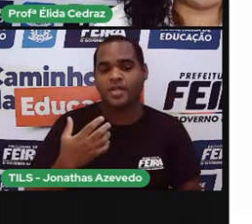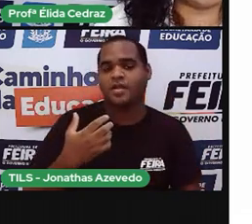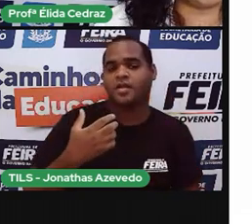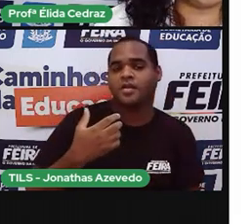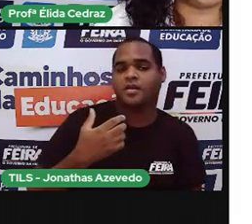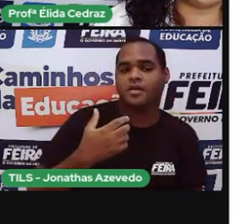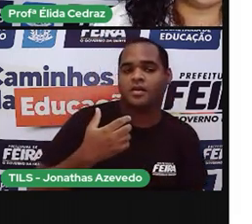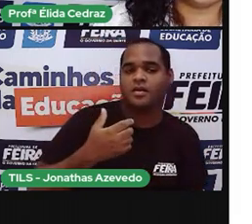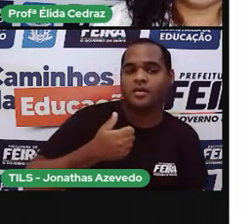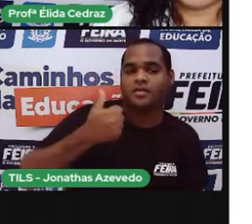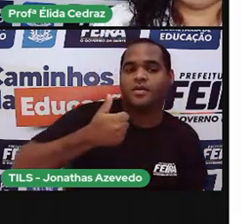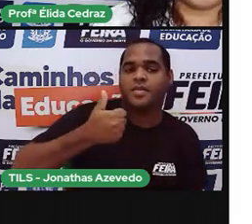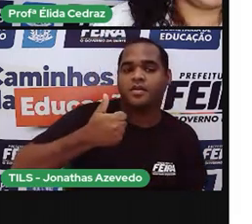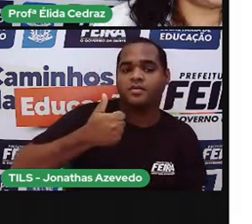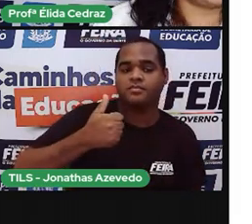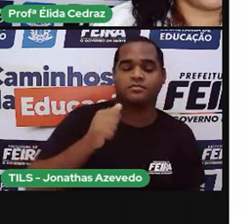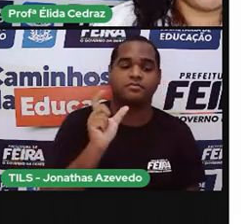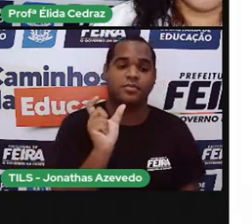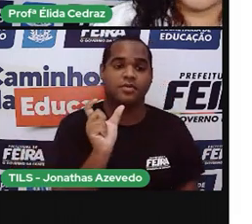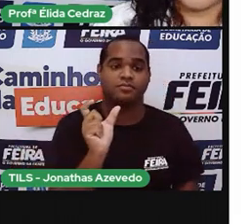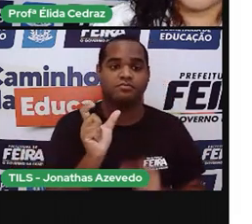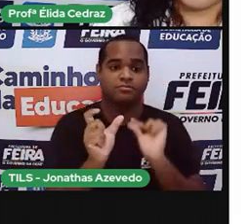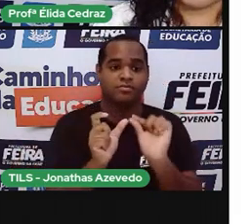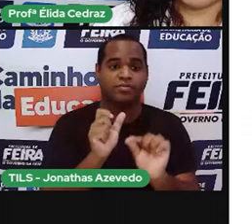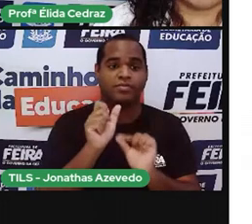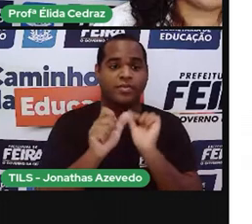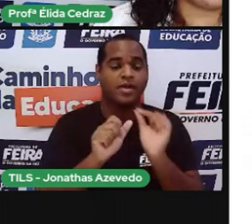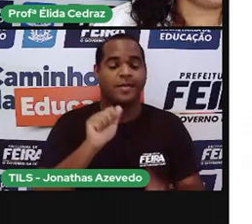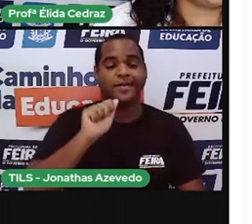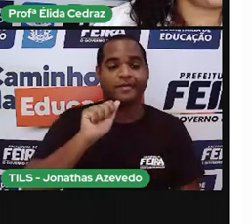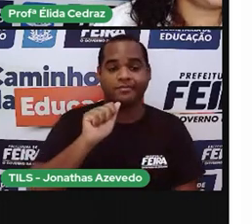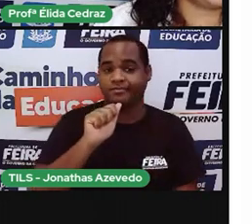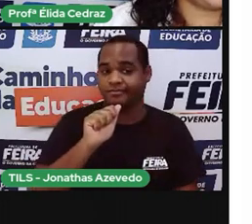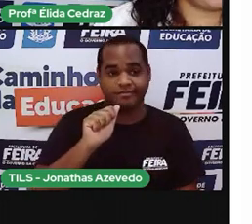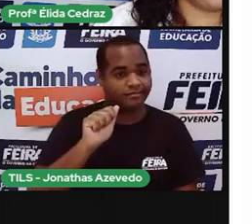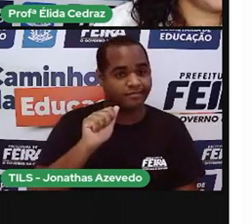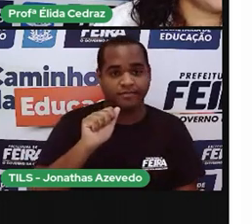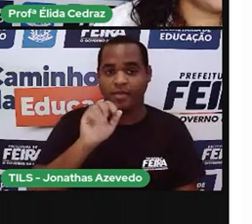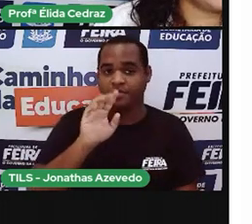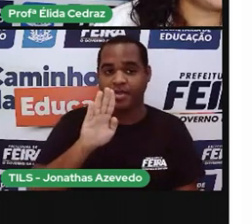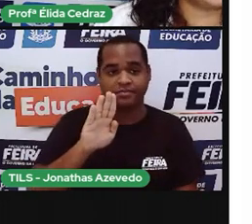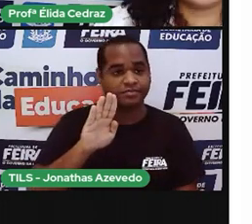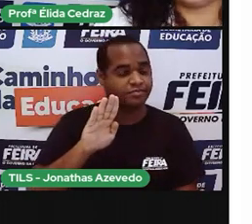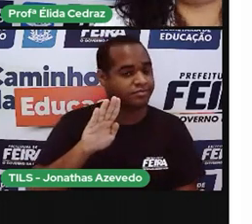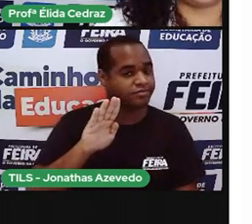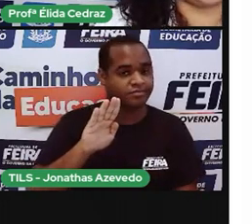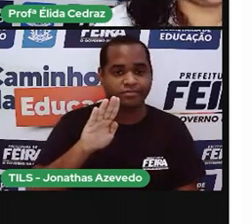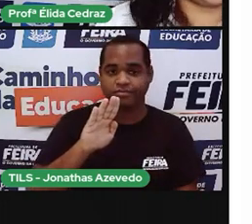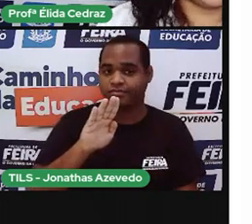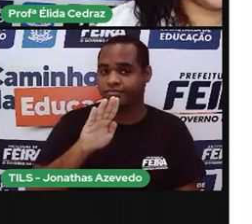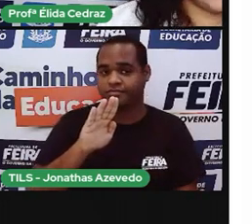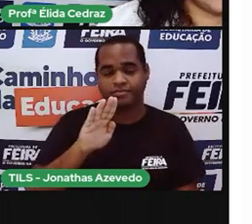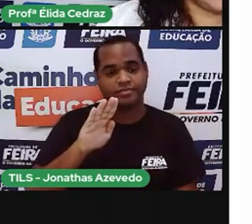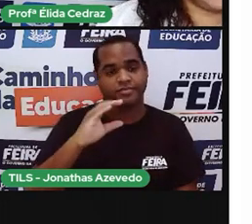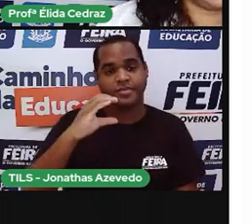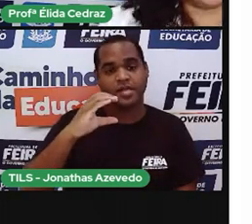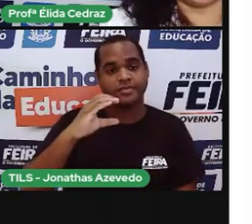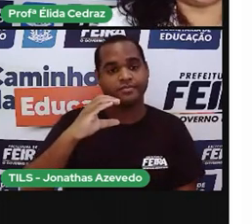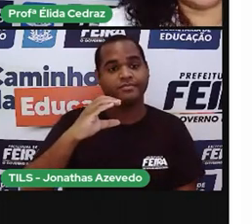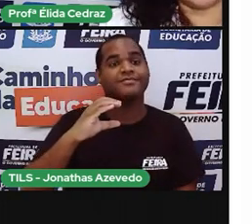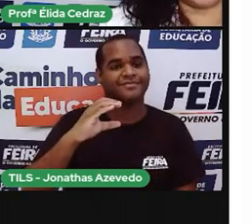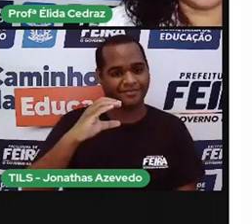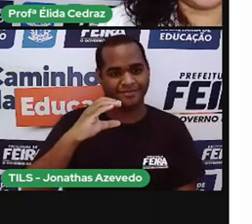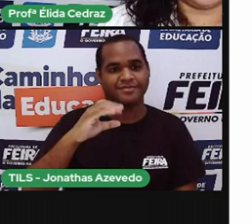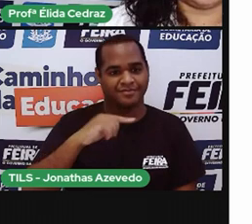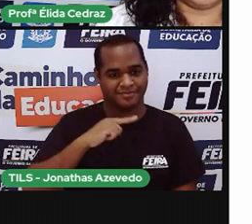palavra? Não tem letra A, não tem letra B, tem a letra C.